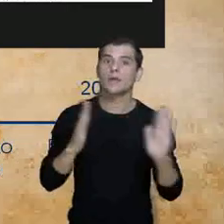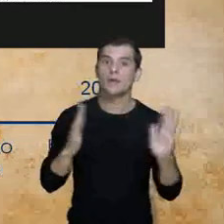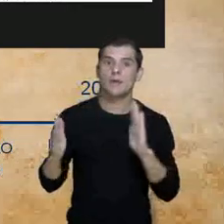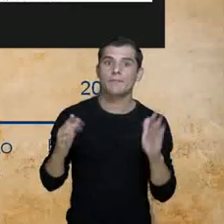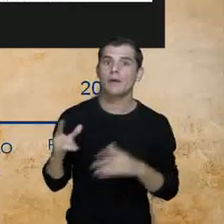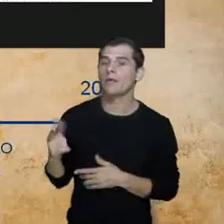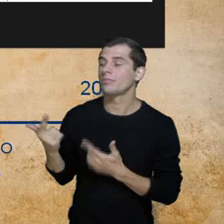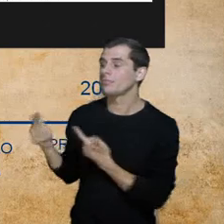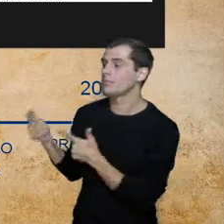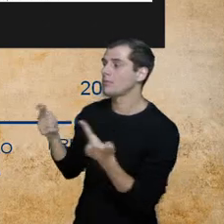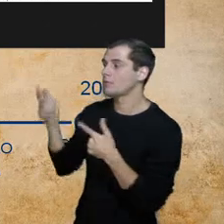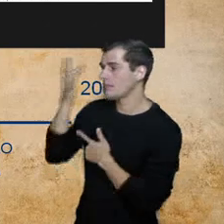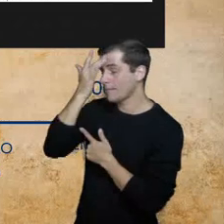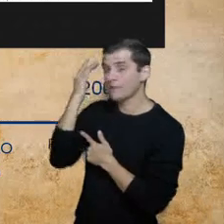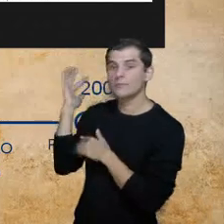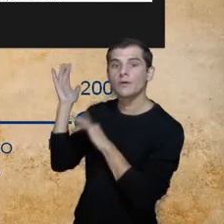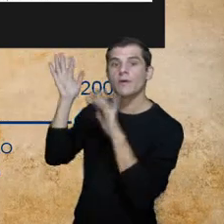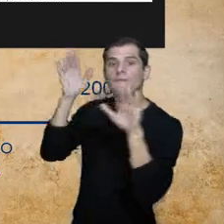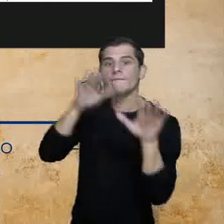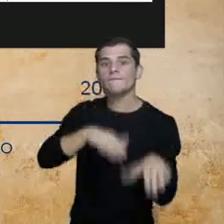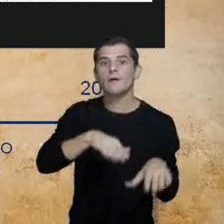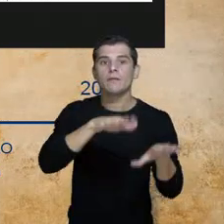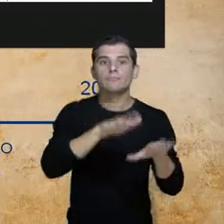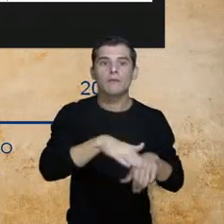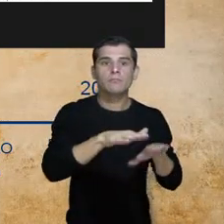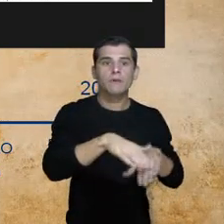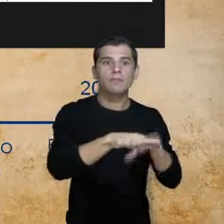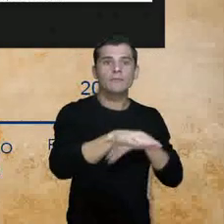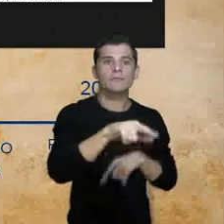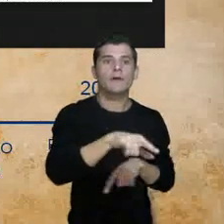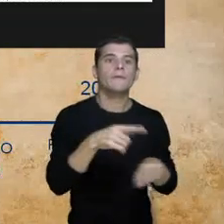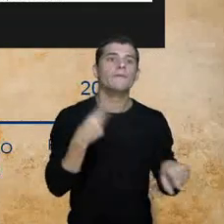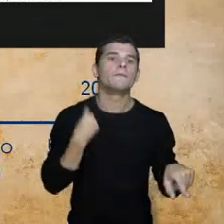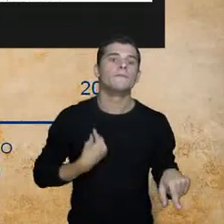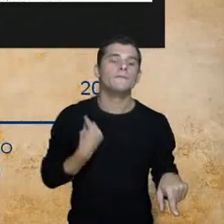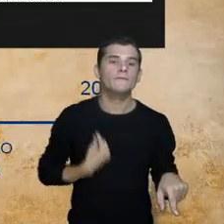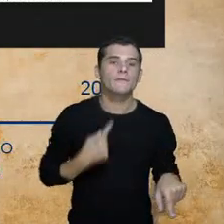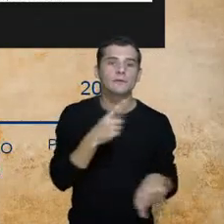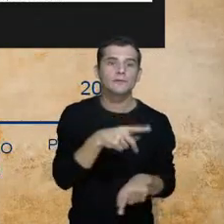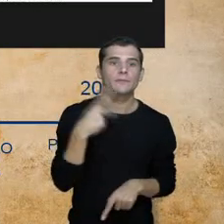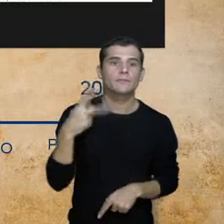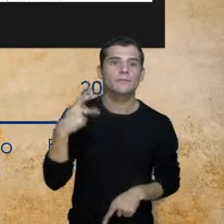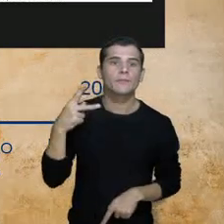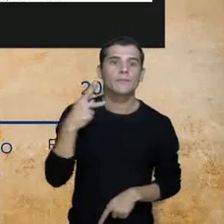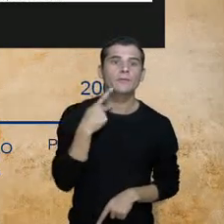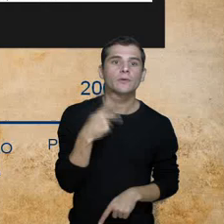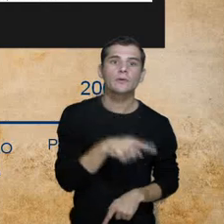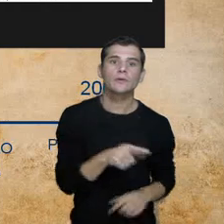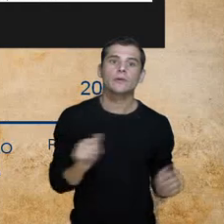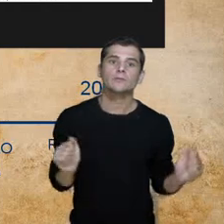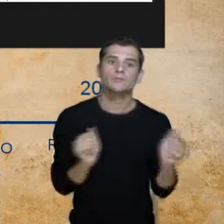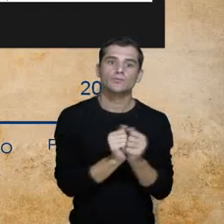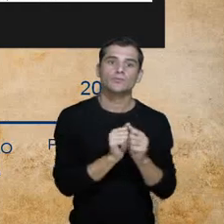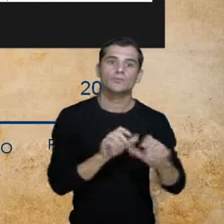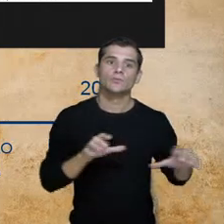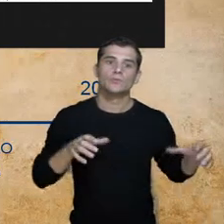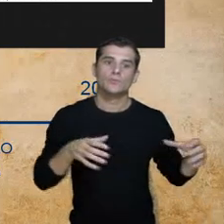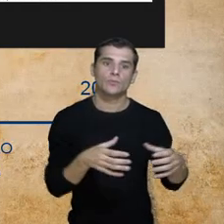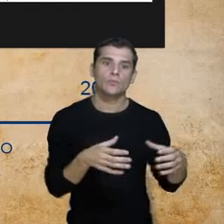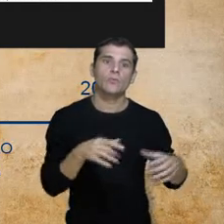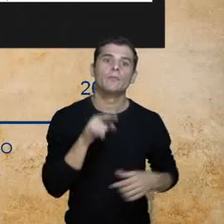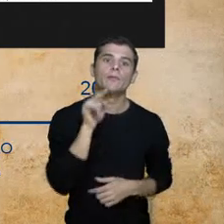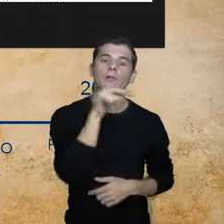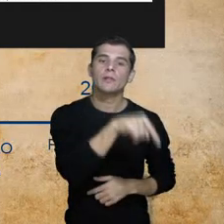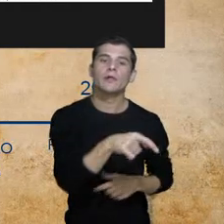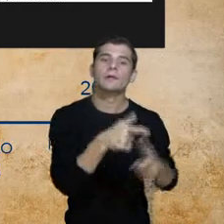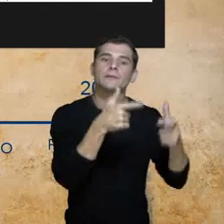onei tava lá um um promotor louco que S sonhador com 58 pessoas andando as ruas de Porto União com uma